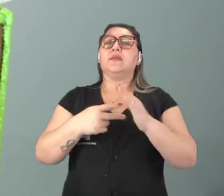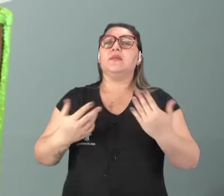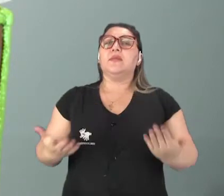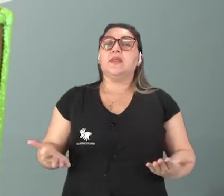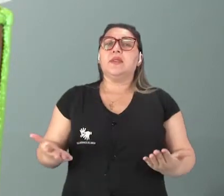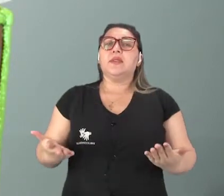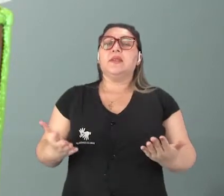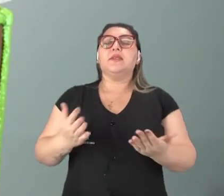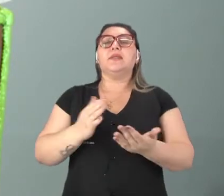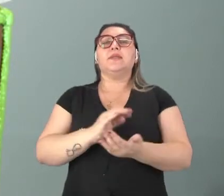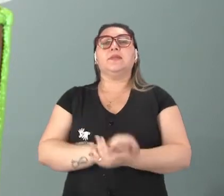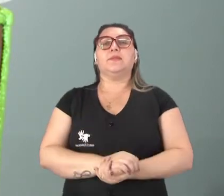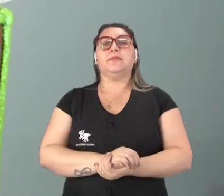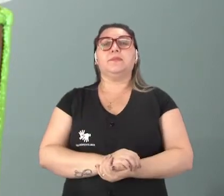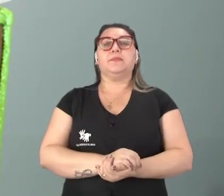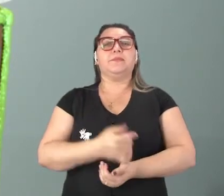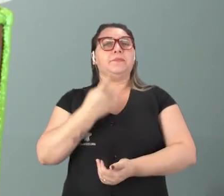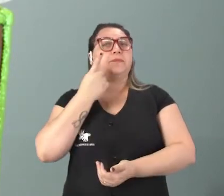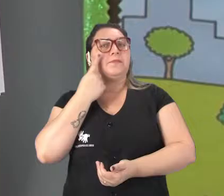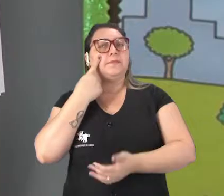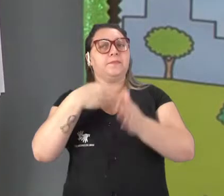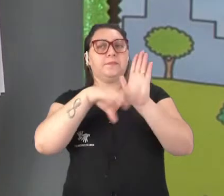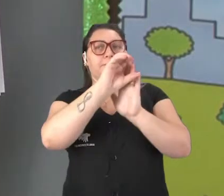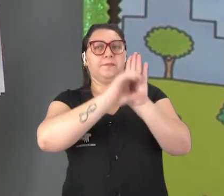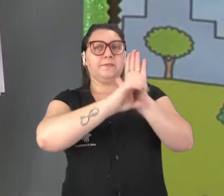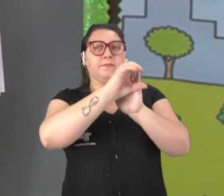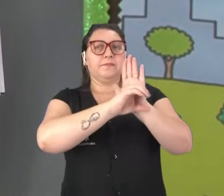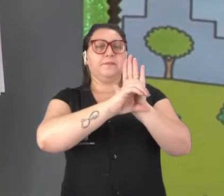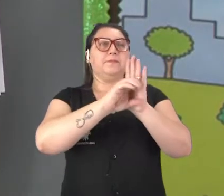uma lei? Vamos ver o conceito?